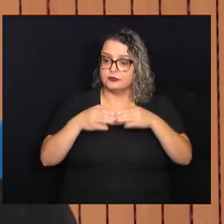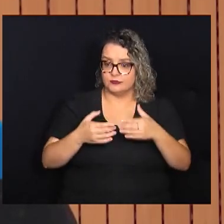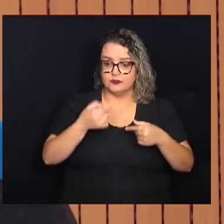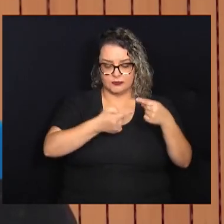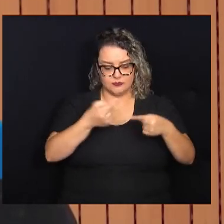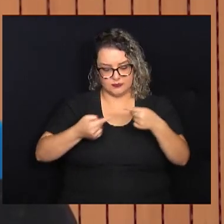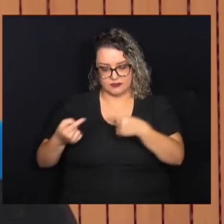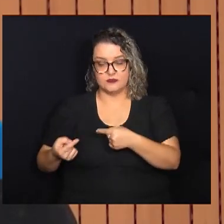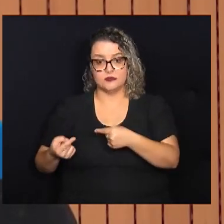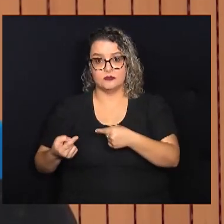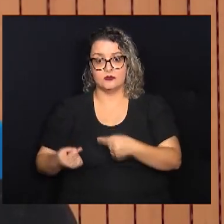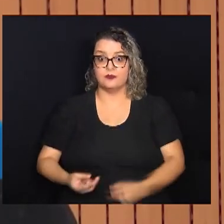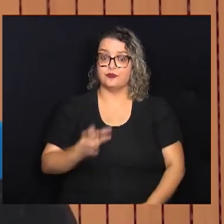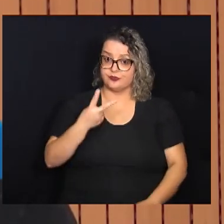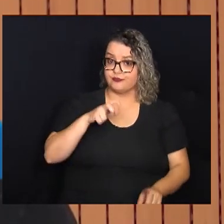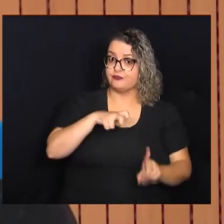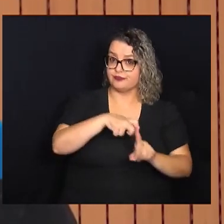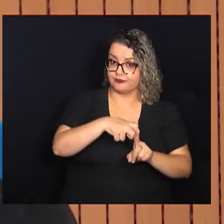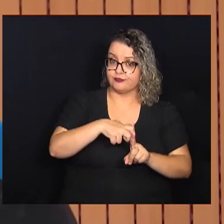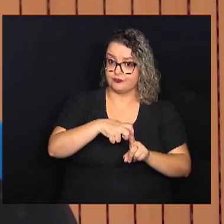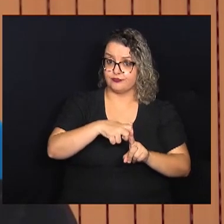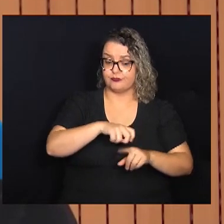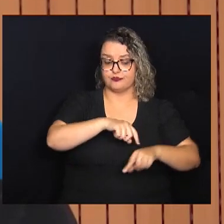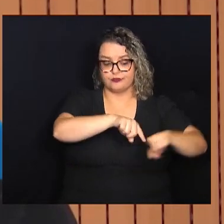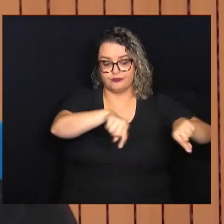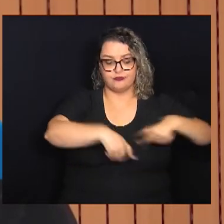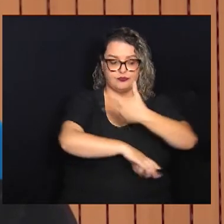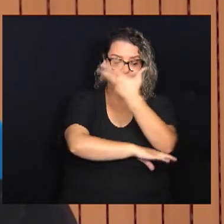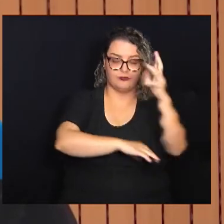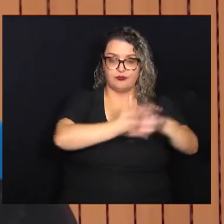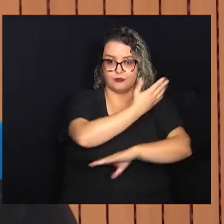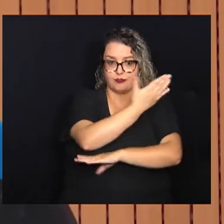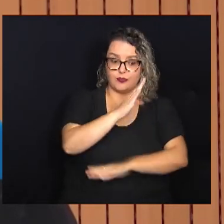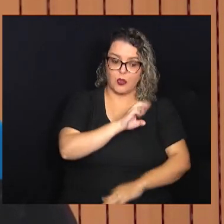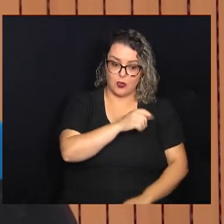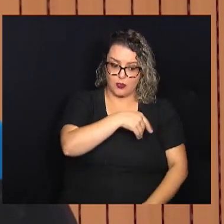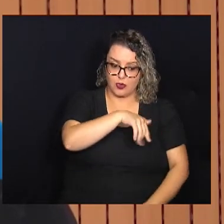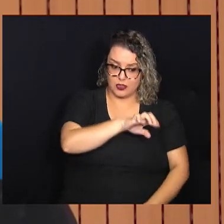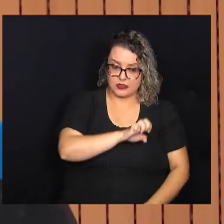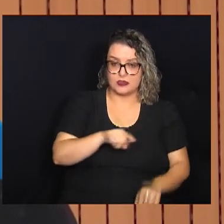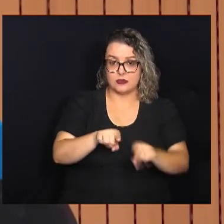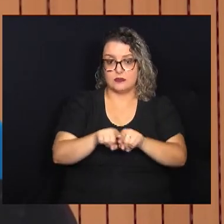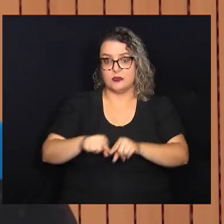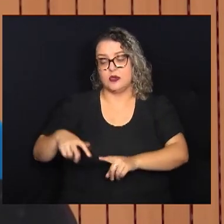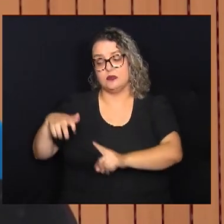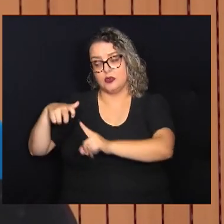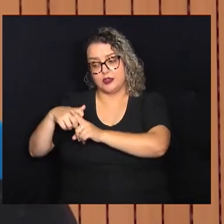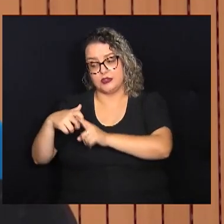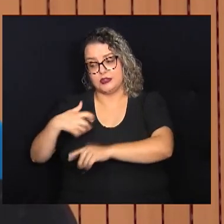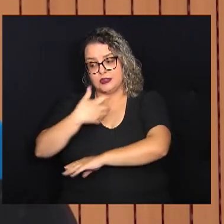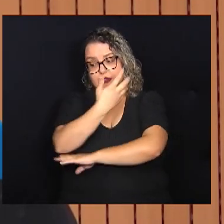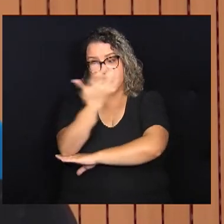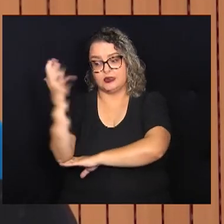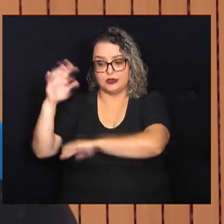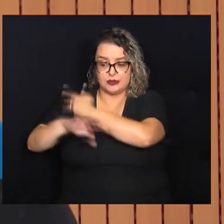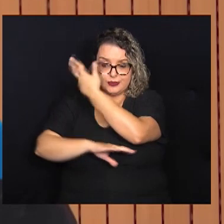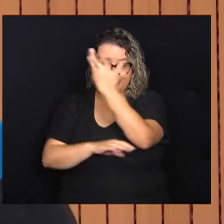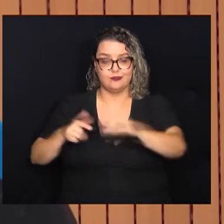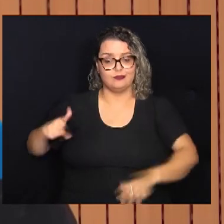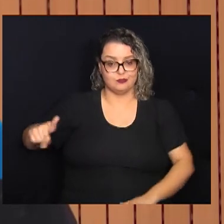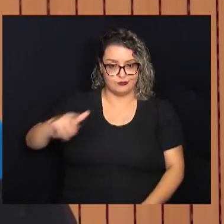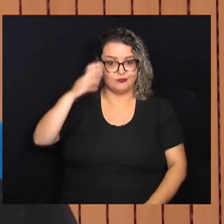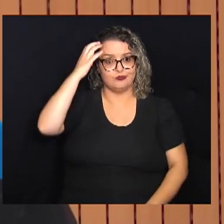em relação aos dois acidentes que houveram tanto no Bosque quanto no Taquaral, e esse é apenas a ponta do iceberg, né,